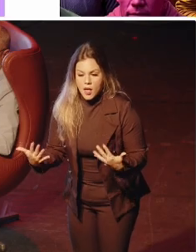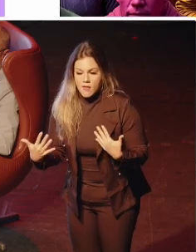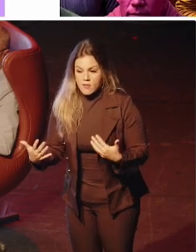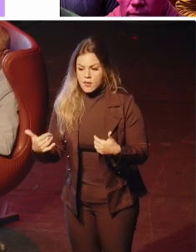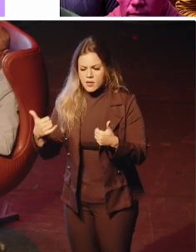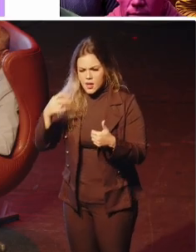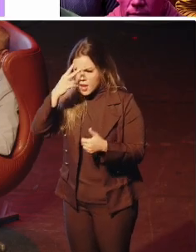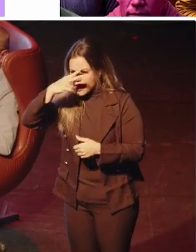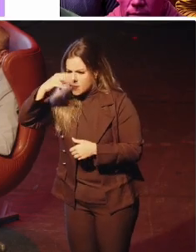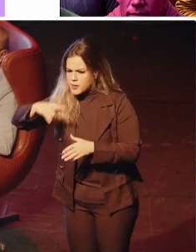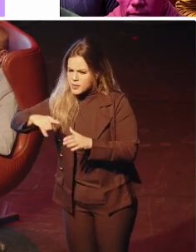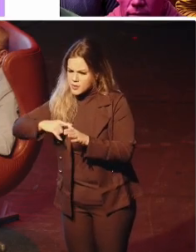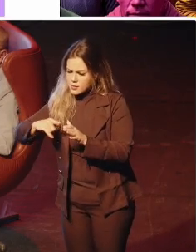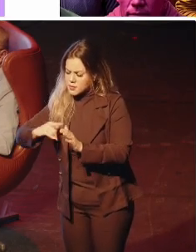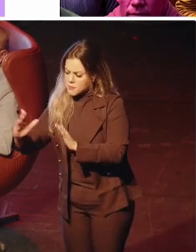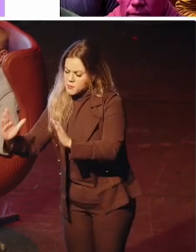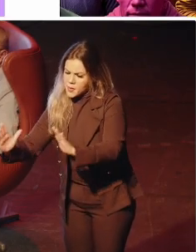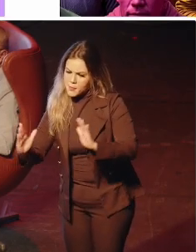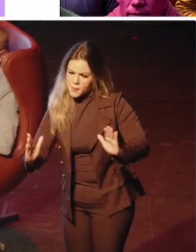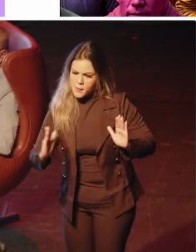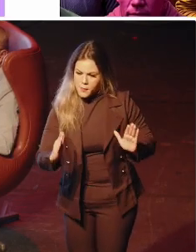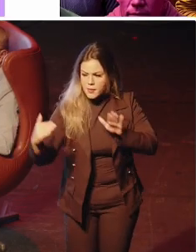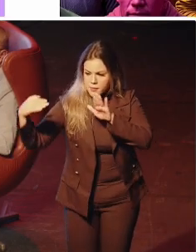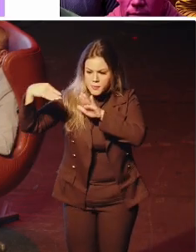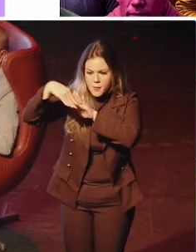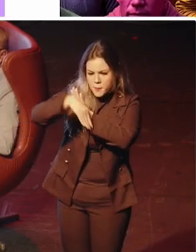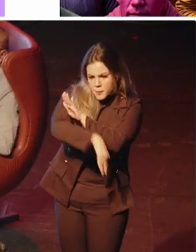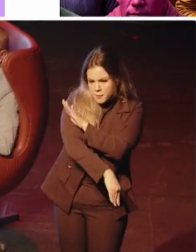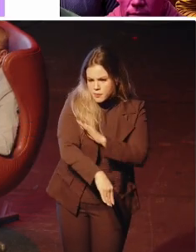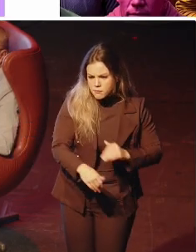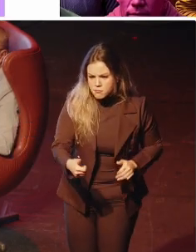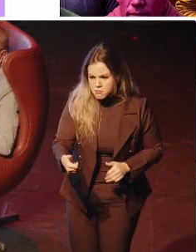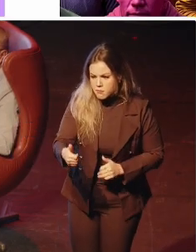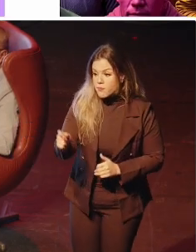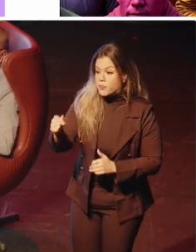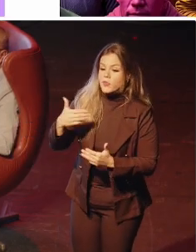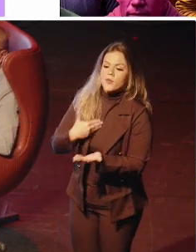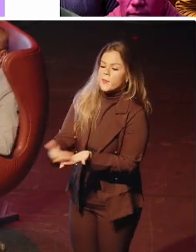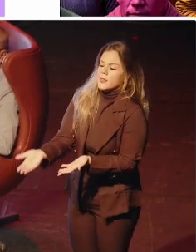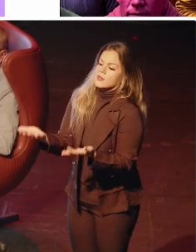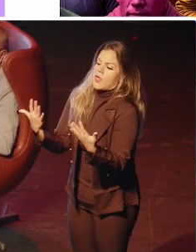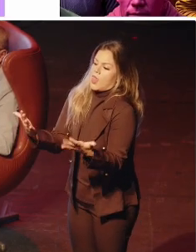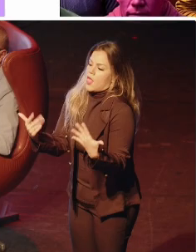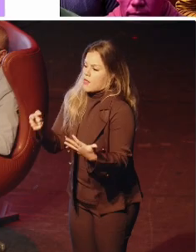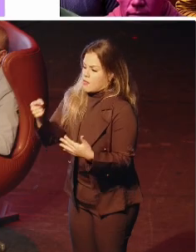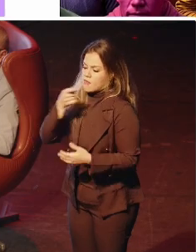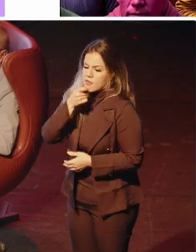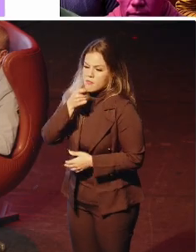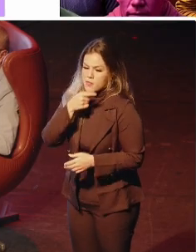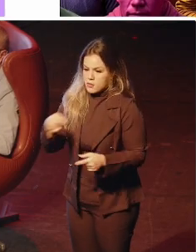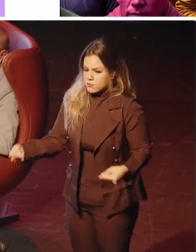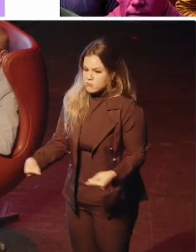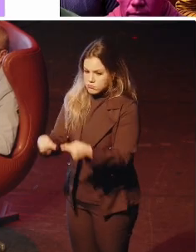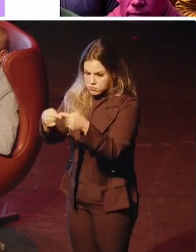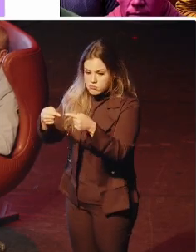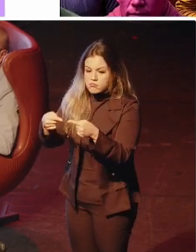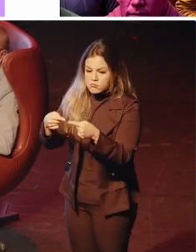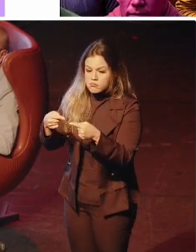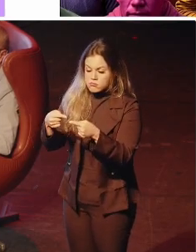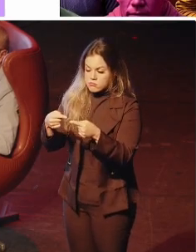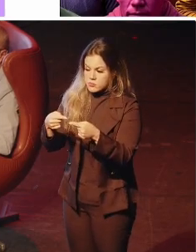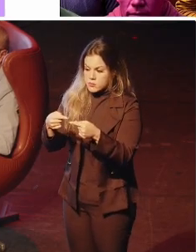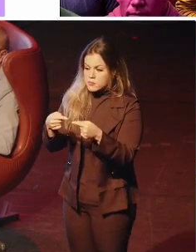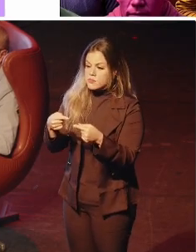um comprometimento só em atividades complexas da vida diária. Esse é o comprometimento cognitivo